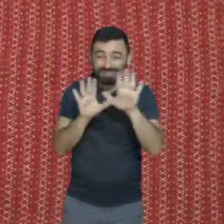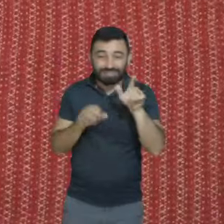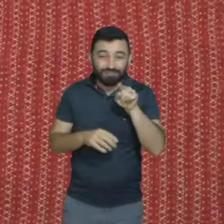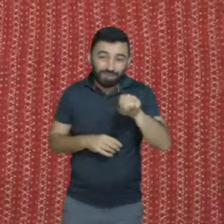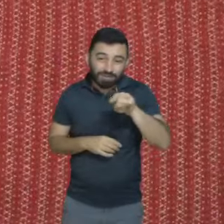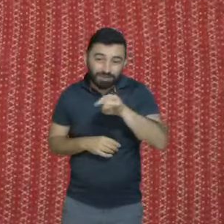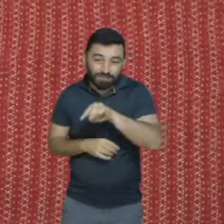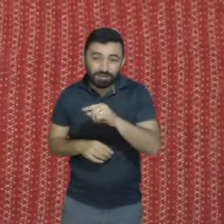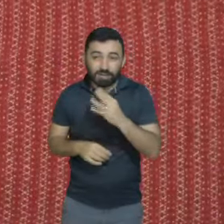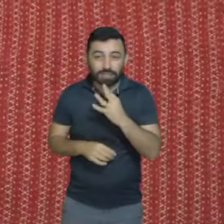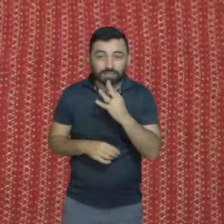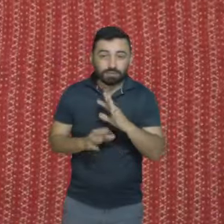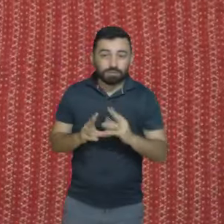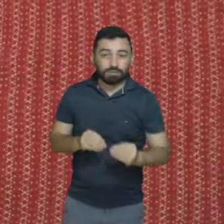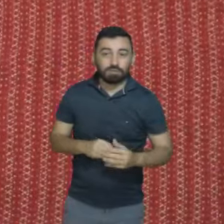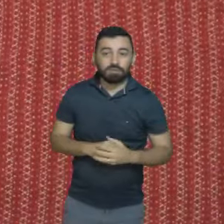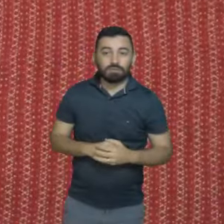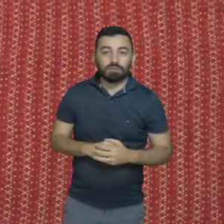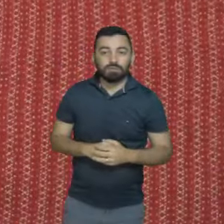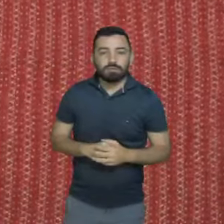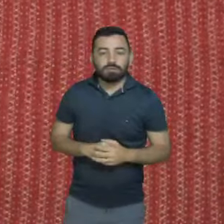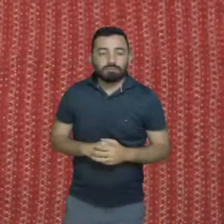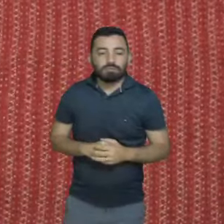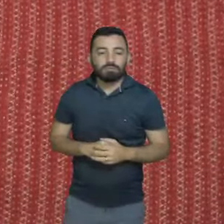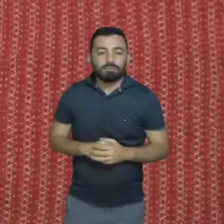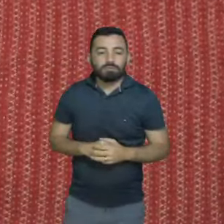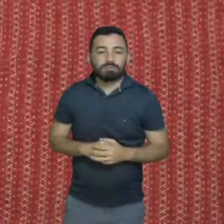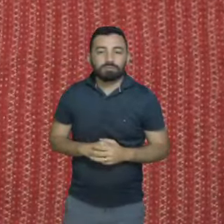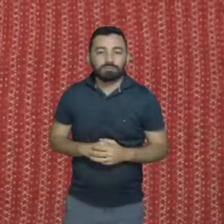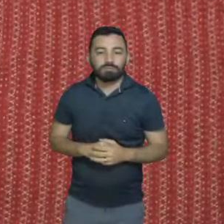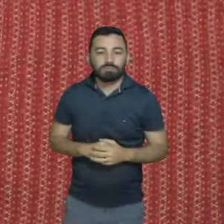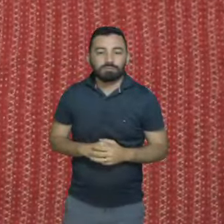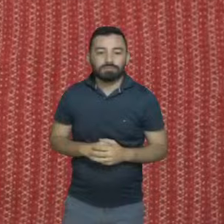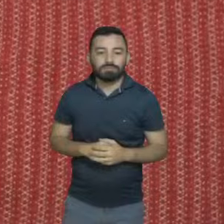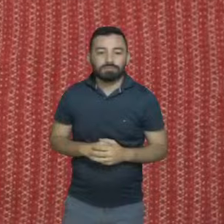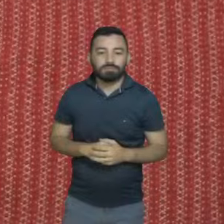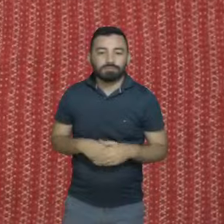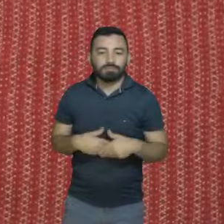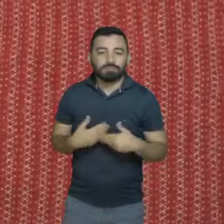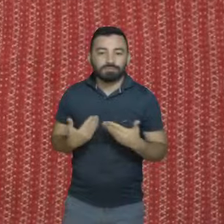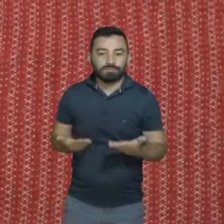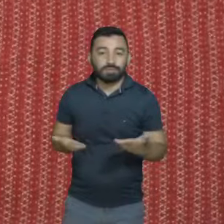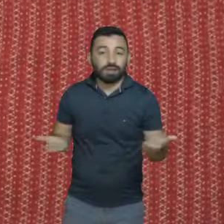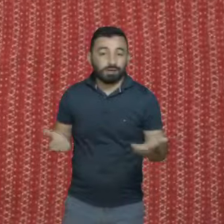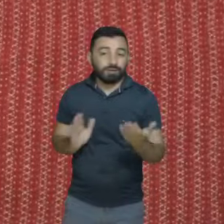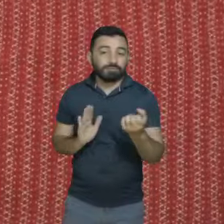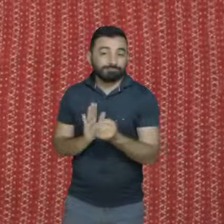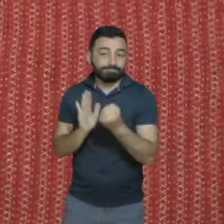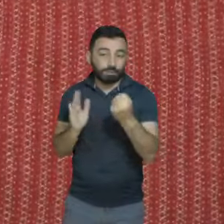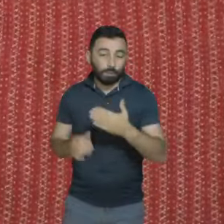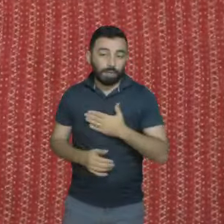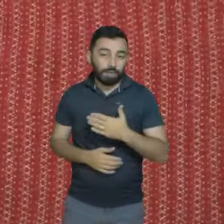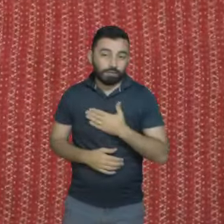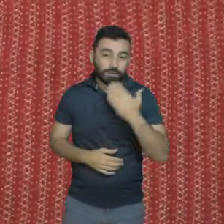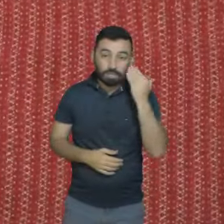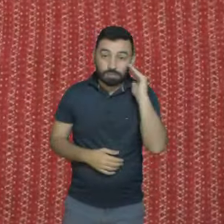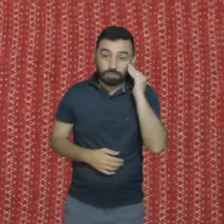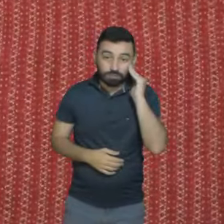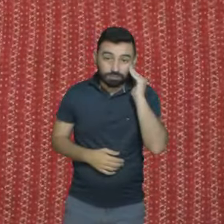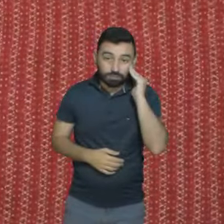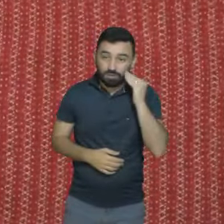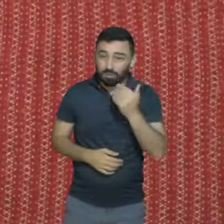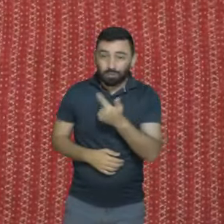enfim, vamos lá. Bom, primeiramente eu quero aqui deixar registrado que, no meu entendimento, não tem